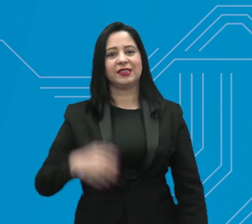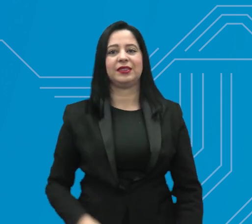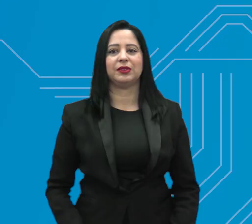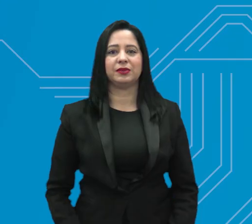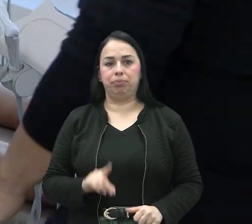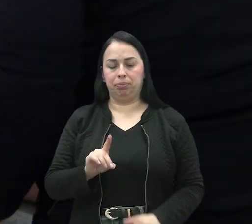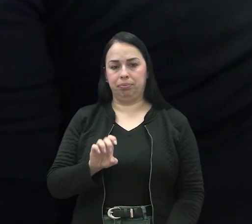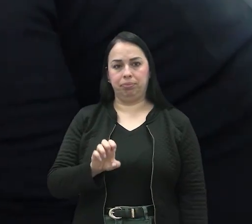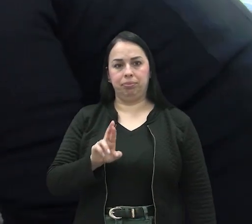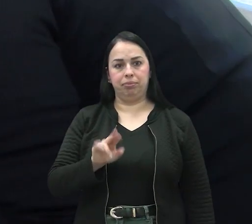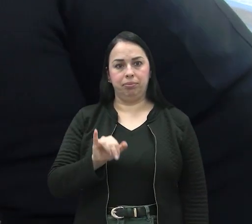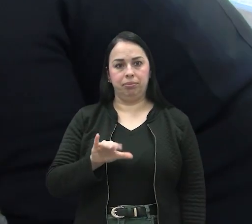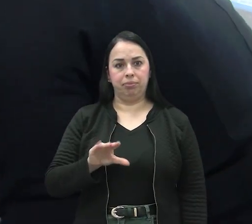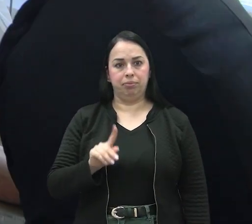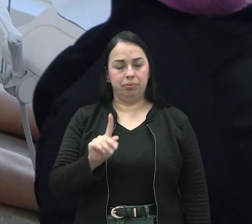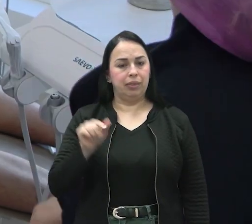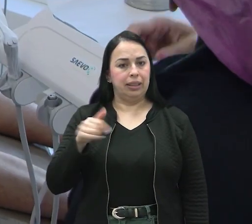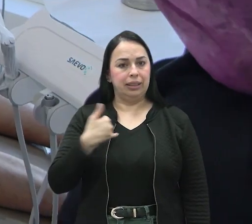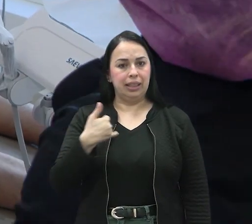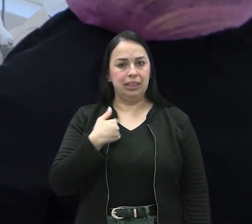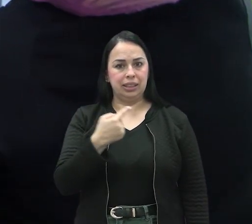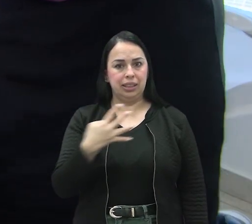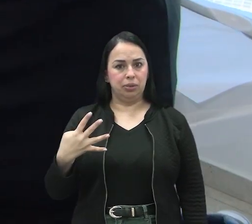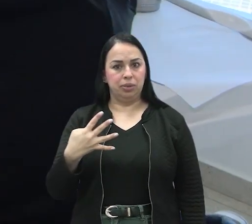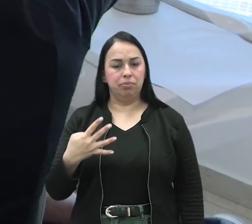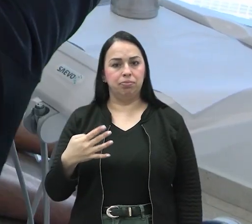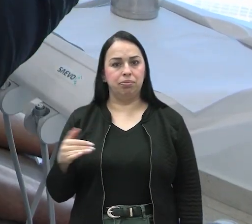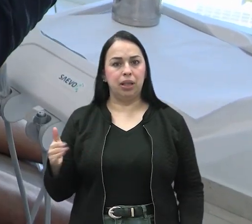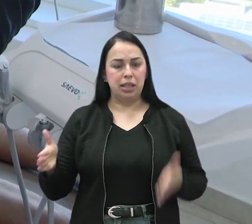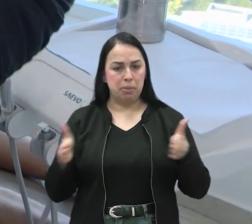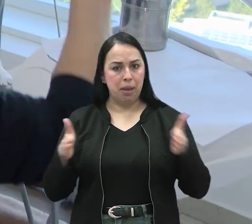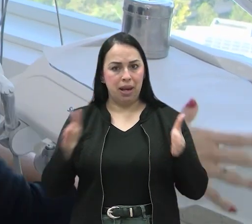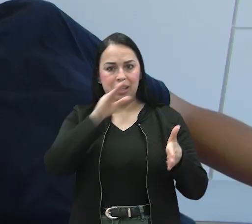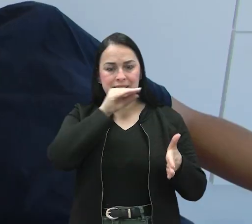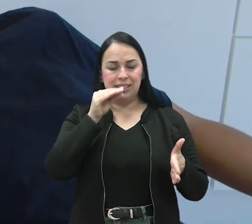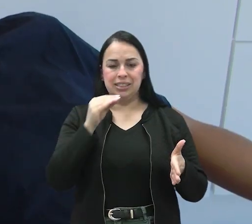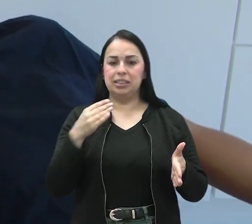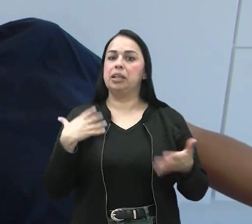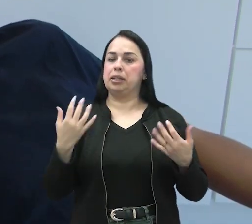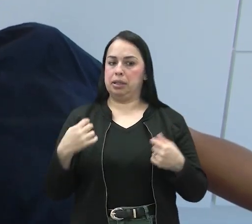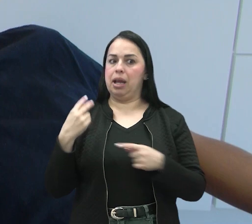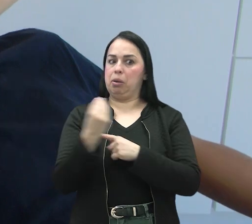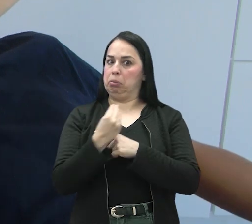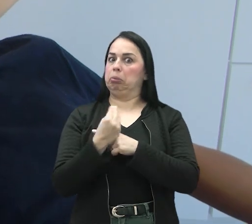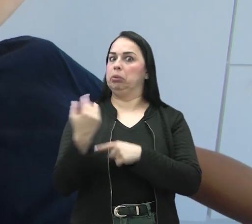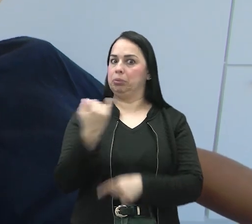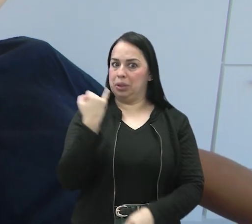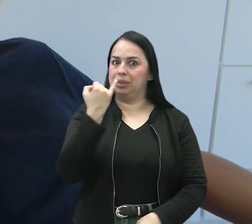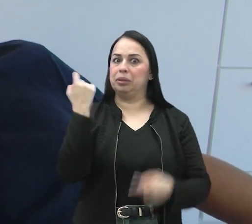e adolescentes. Derek, de 14 anos, está naquela fase da adolescência onde a aparência é uma